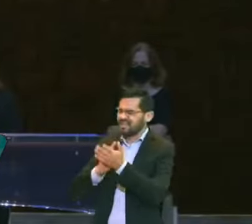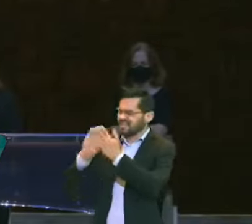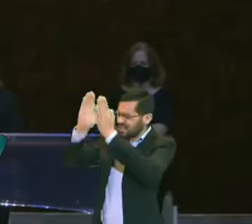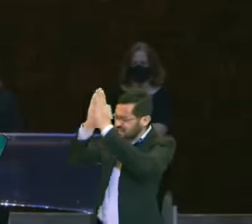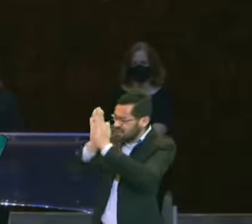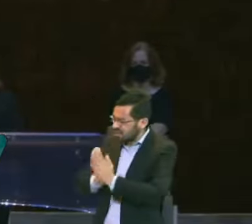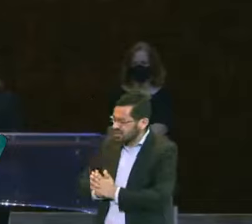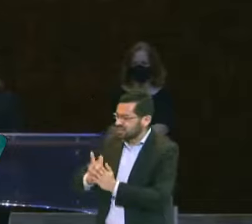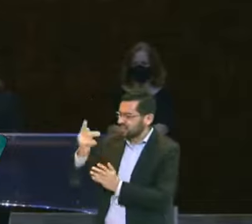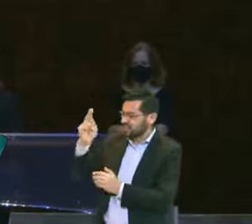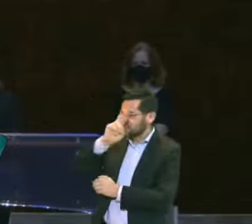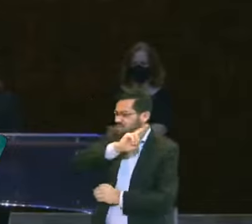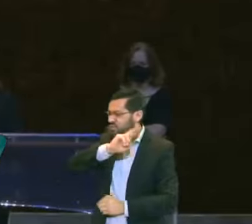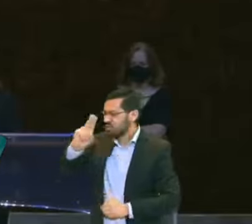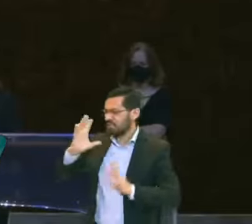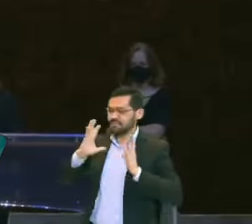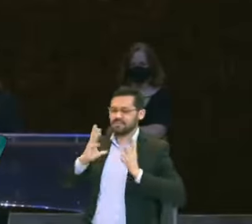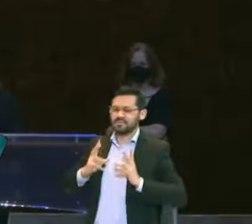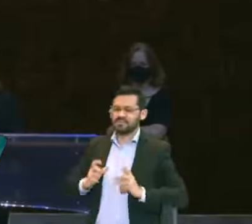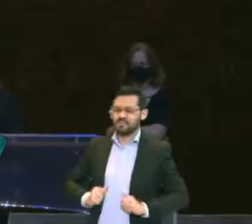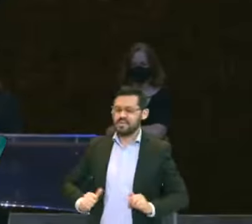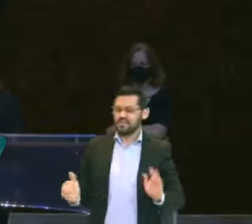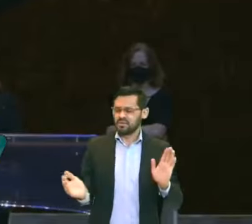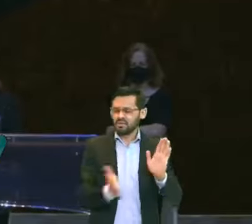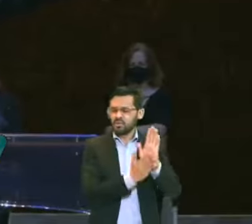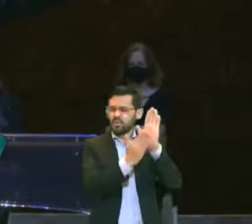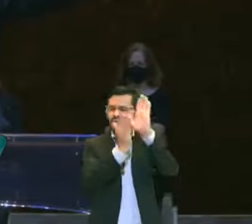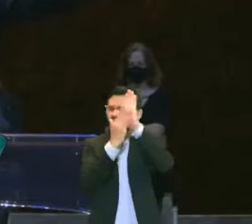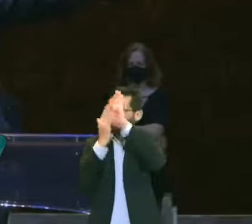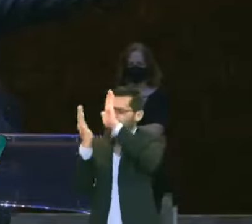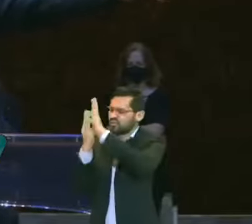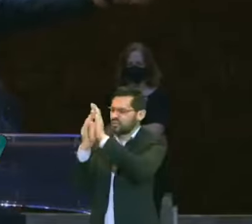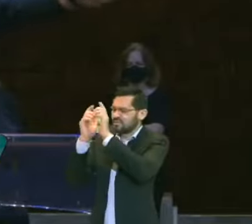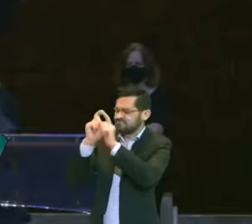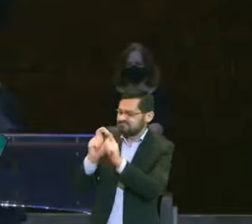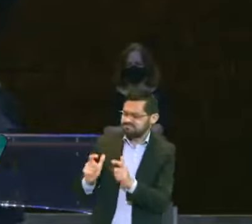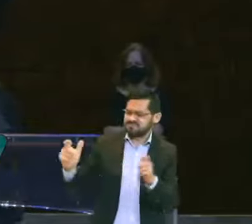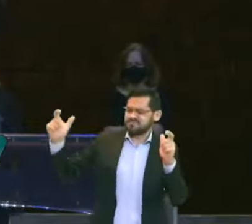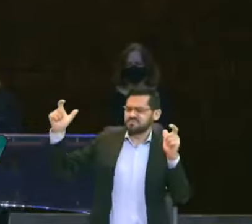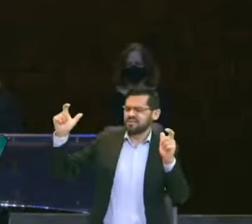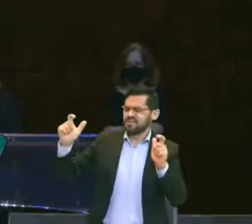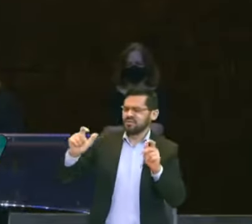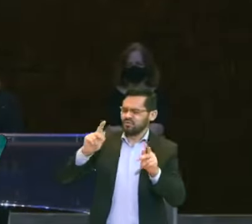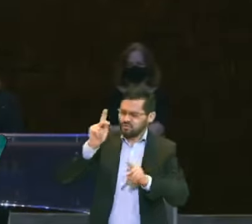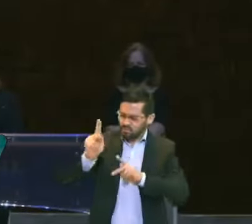nome. Que neste tempo os louvores se multipliquem no meio da Tua casa e entre o Teu